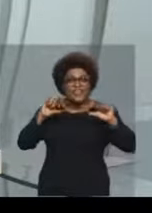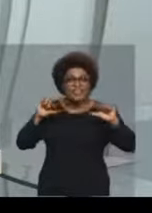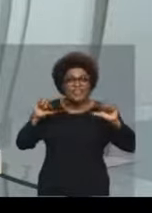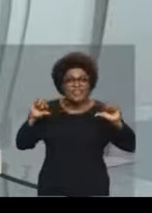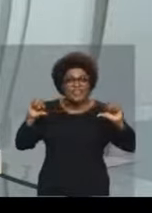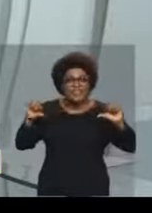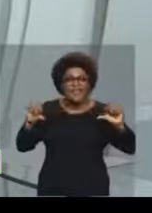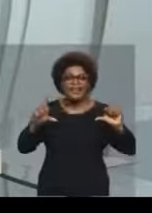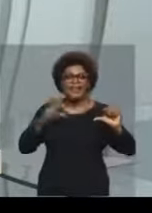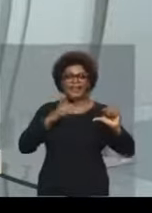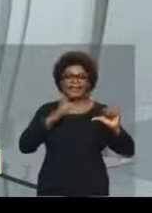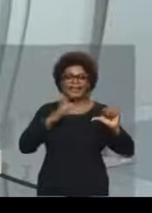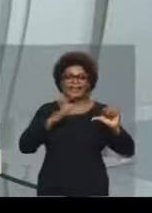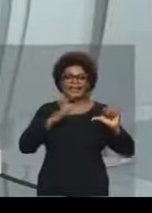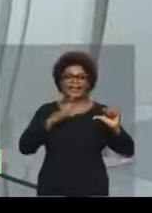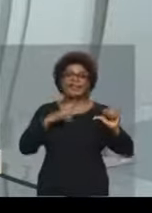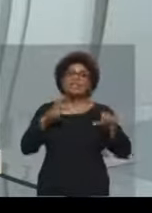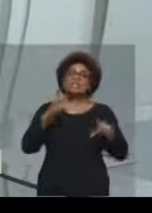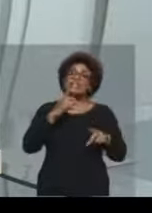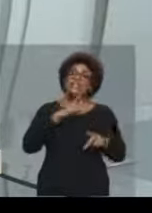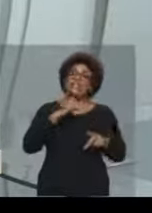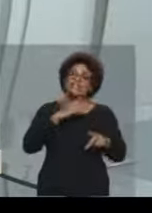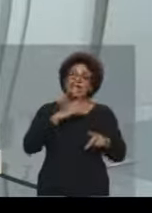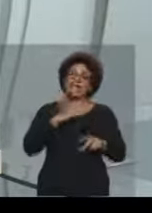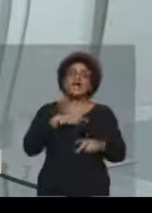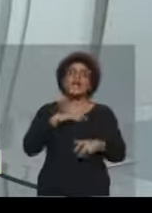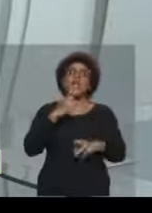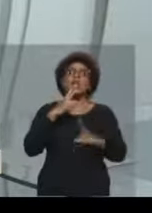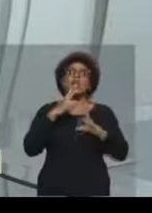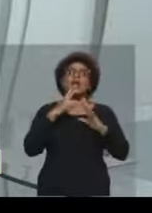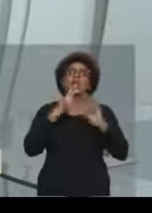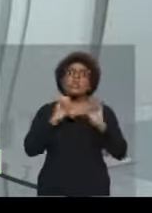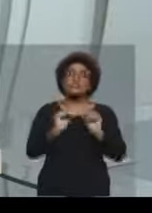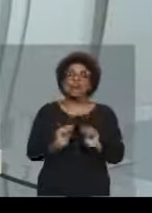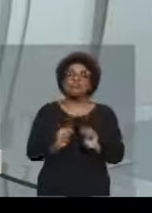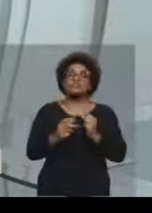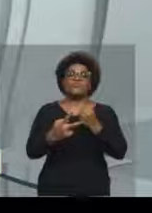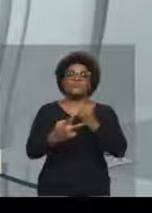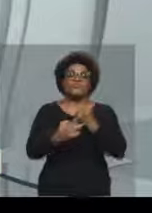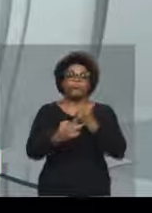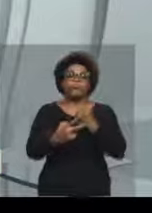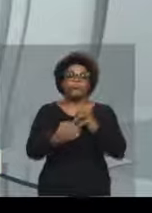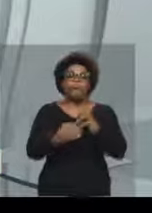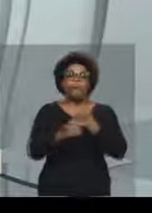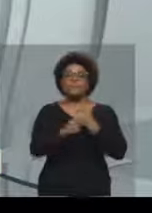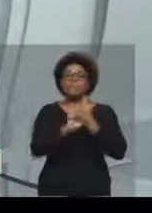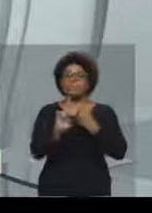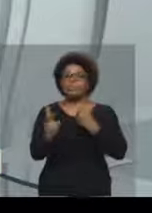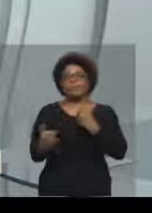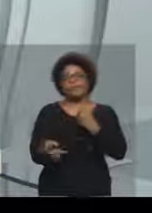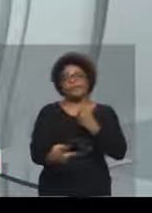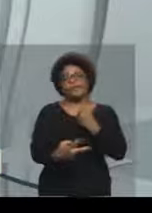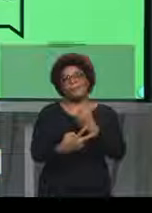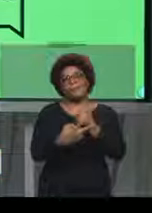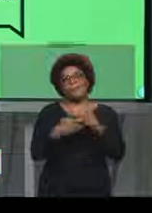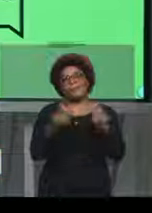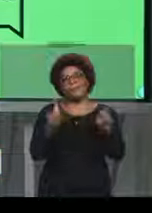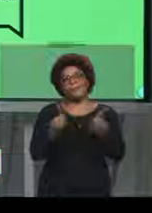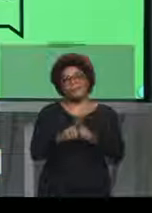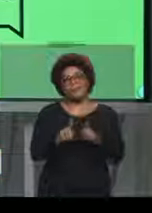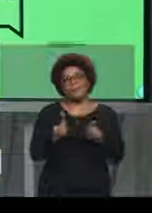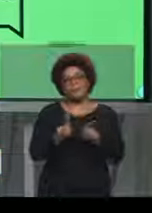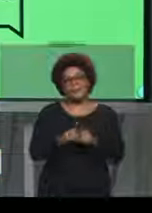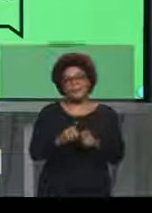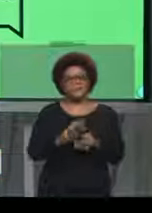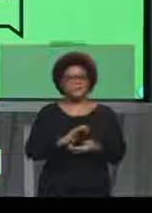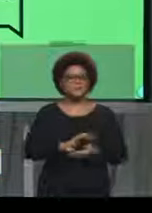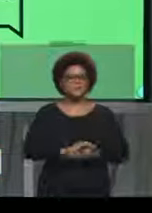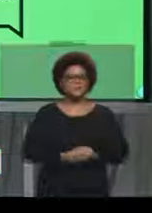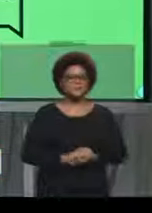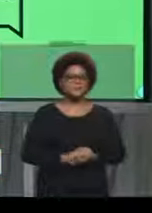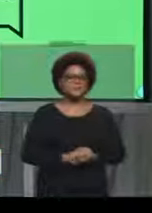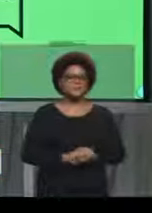linguagem, né, tanto verbal, linguagem verbal, como a não verbal. E também, né, professor, uma coisa